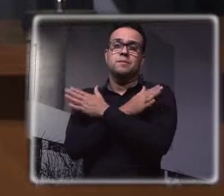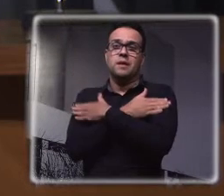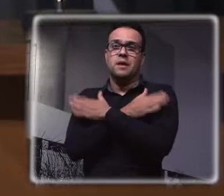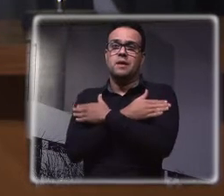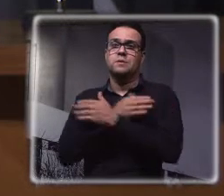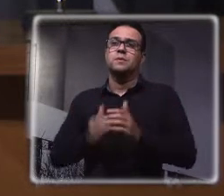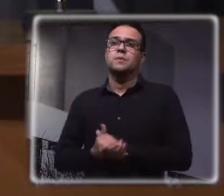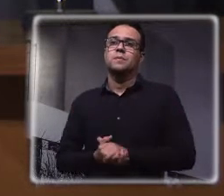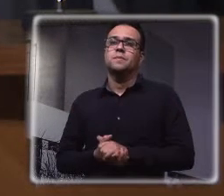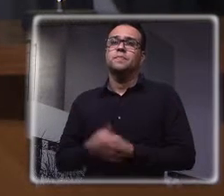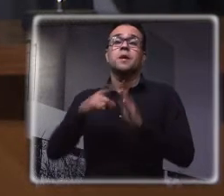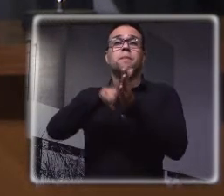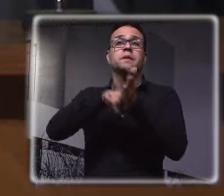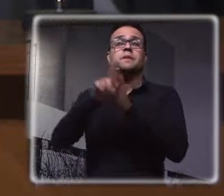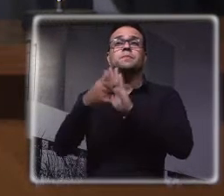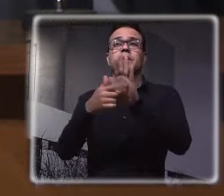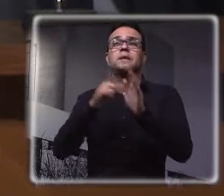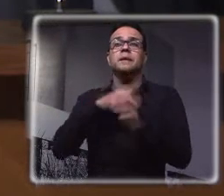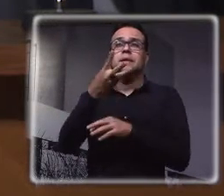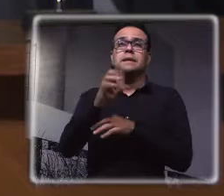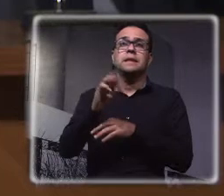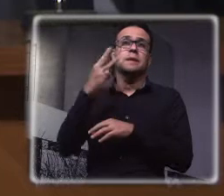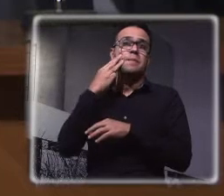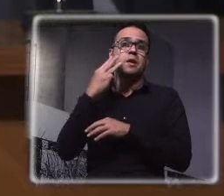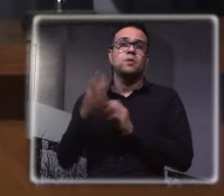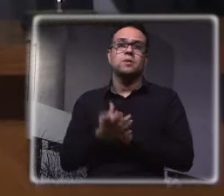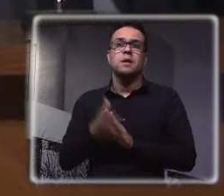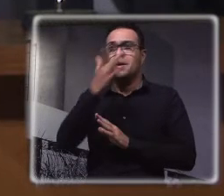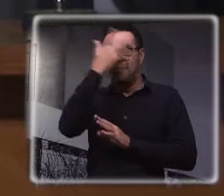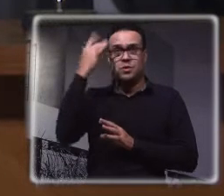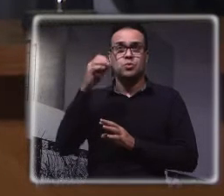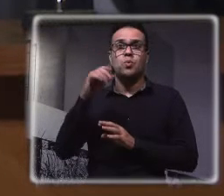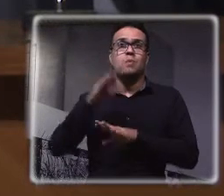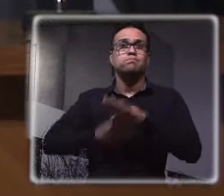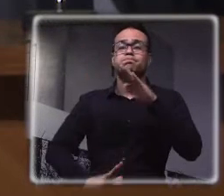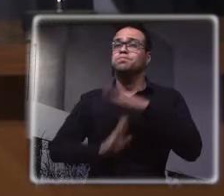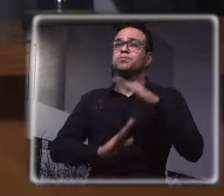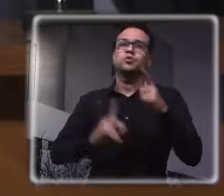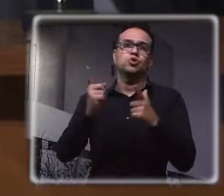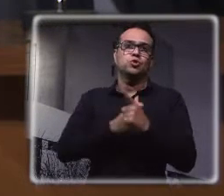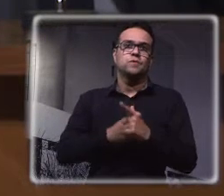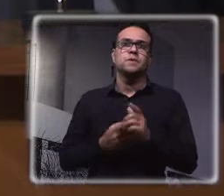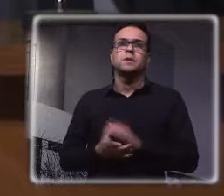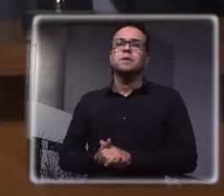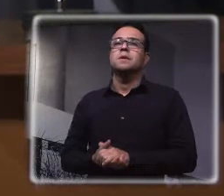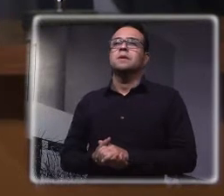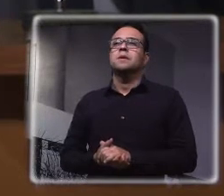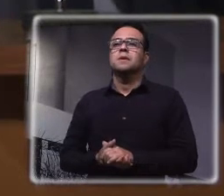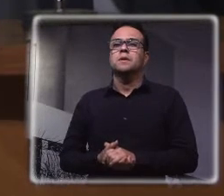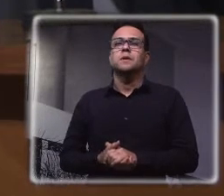desempregados. A pesquisa diz que existem mais ou menos 30 milhões de superendividados e um poder